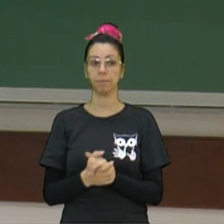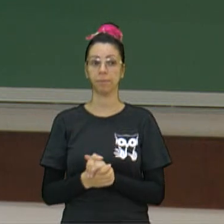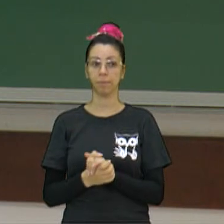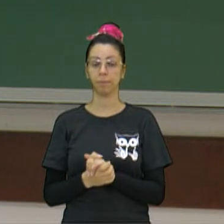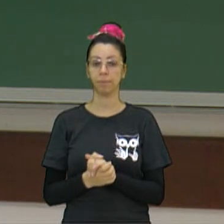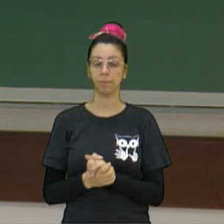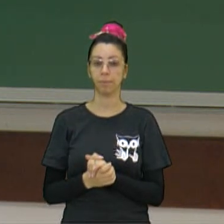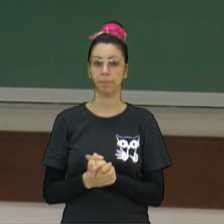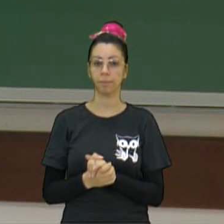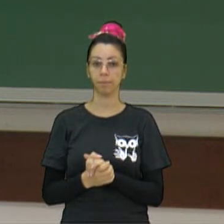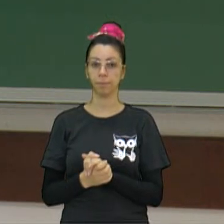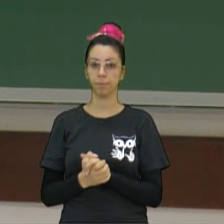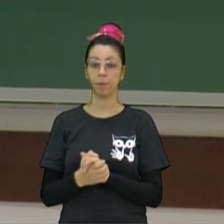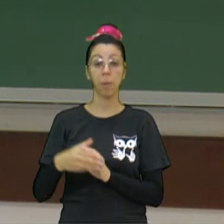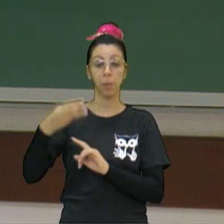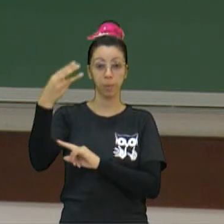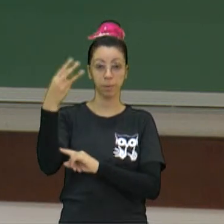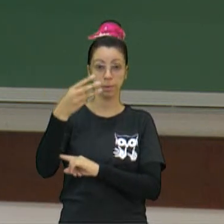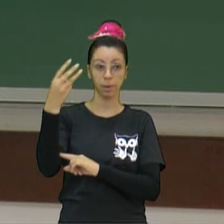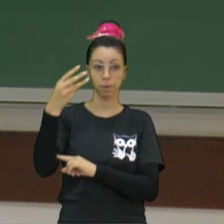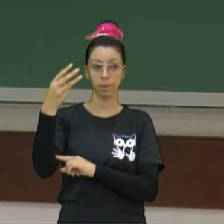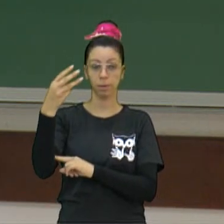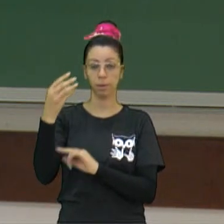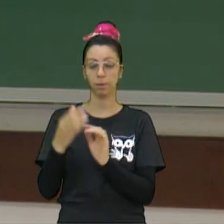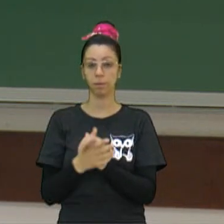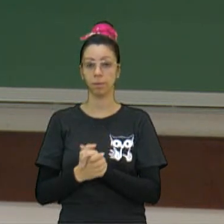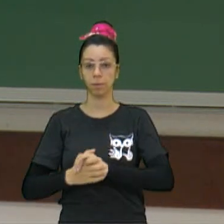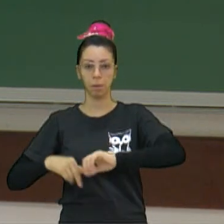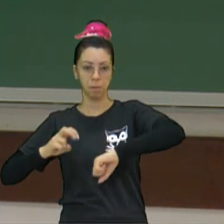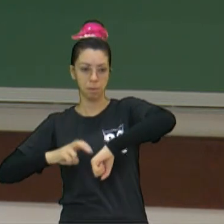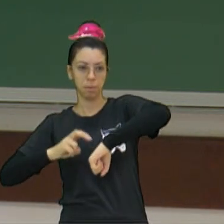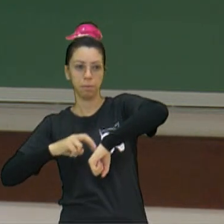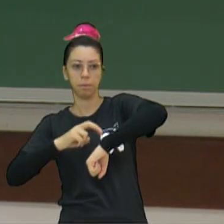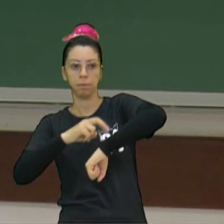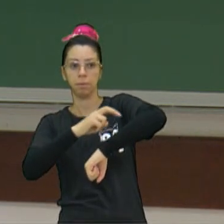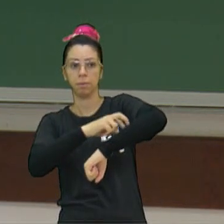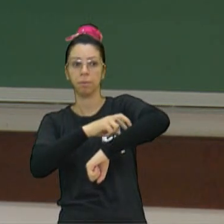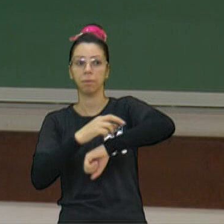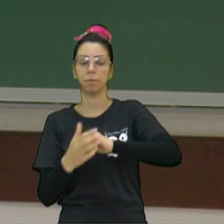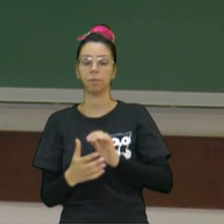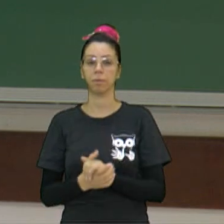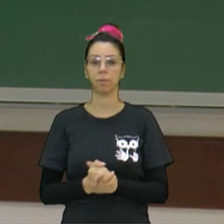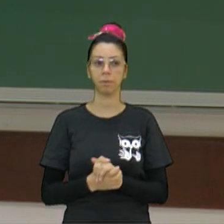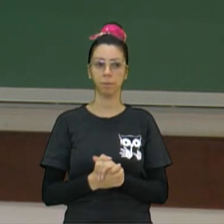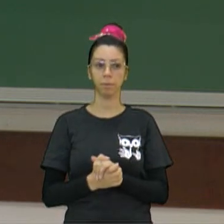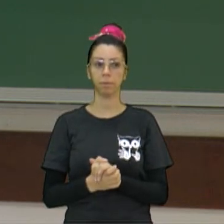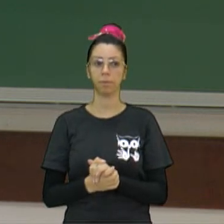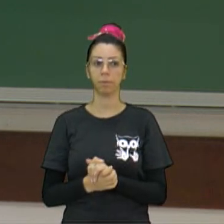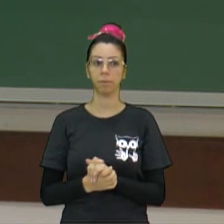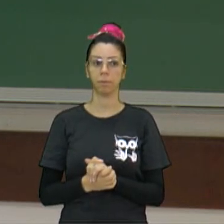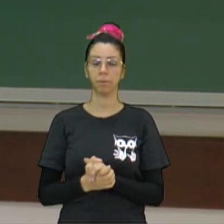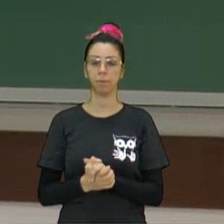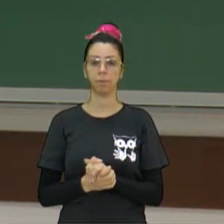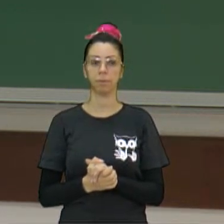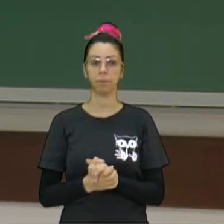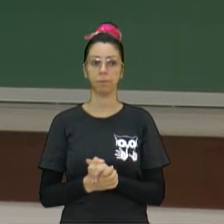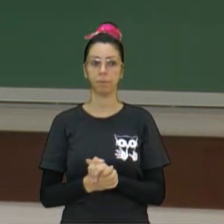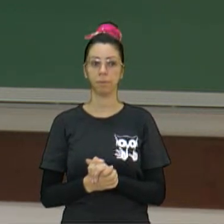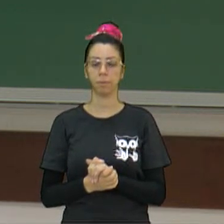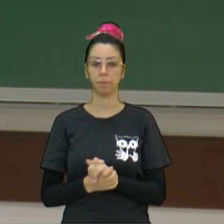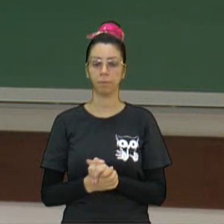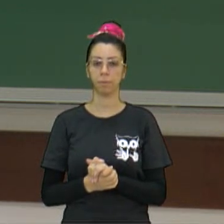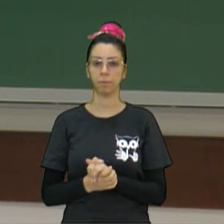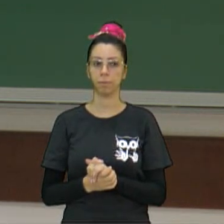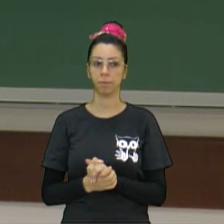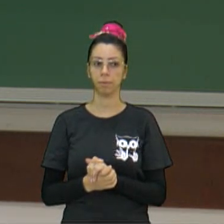esse quadrado aqui, que tem umas escadas, tem várias gamas de movimento que pode ser feito lá, é chamado de Cadillac. Então, o